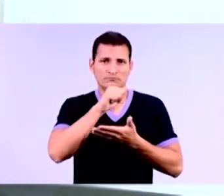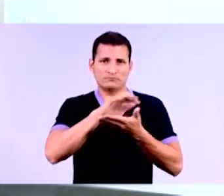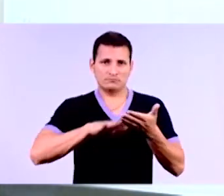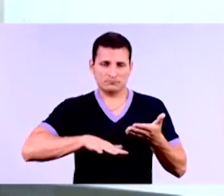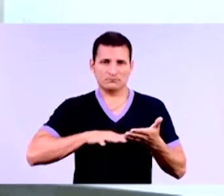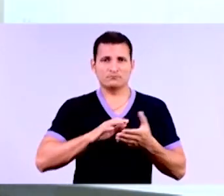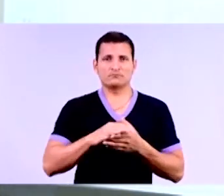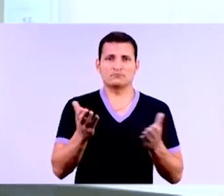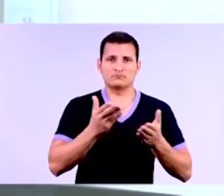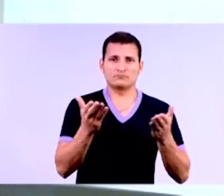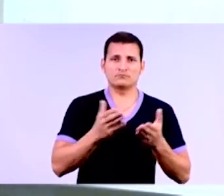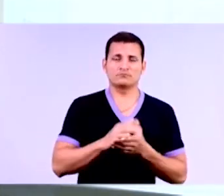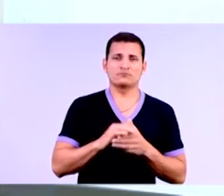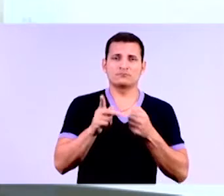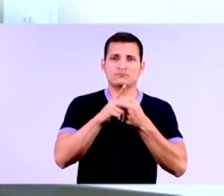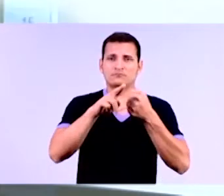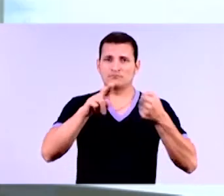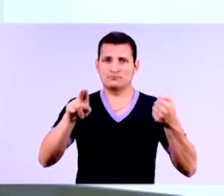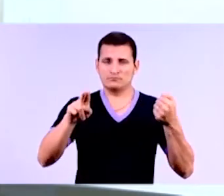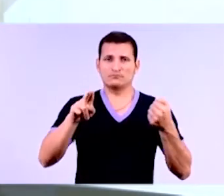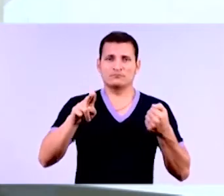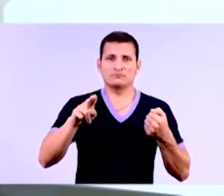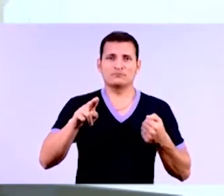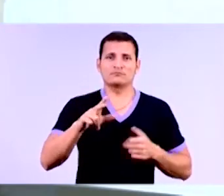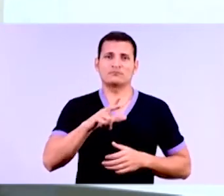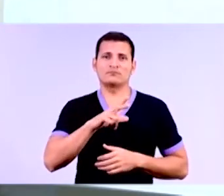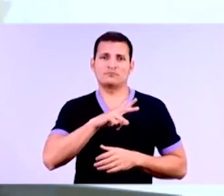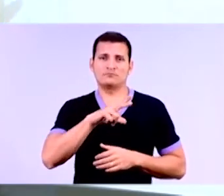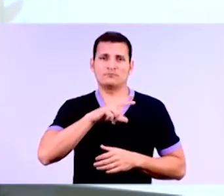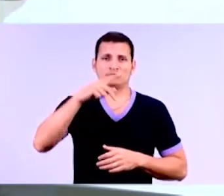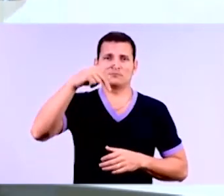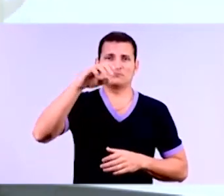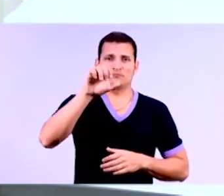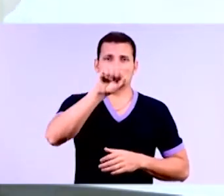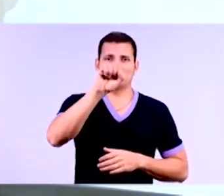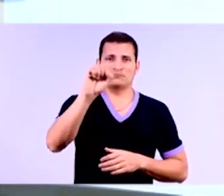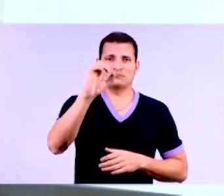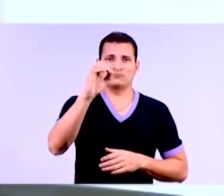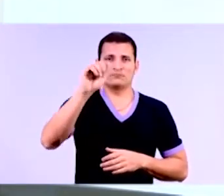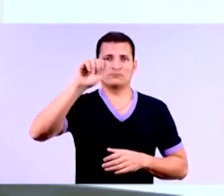Então, vamos falar primeiro dos pronomes pessoais.